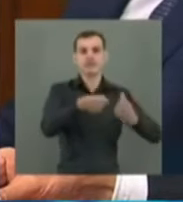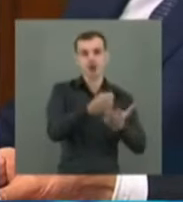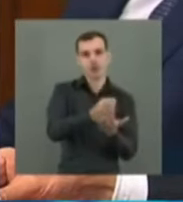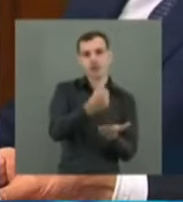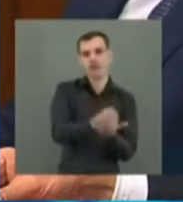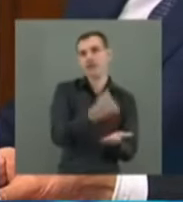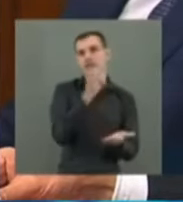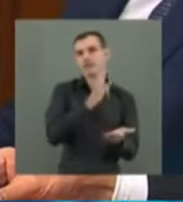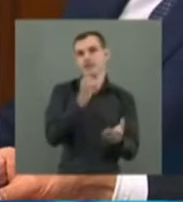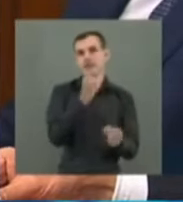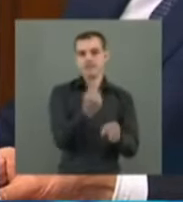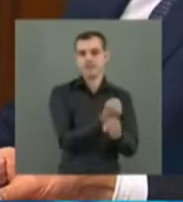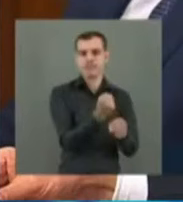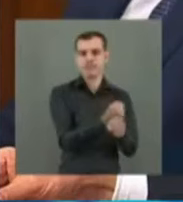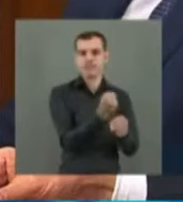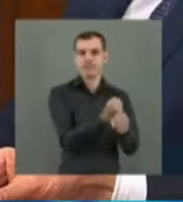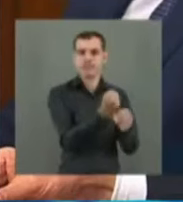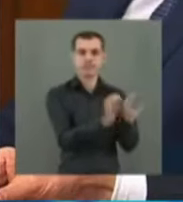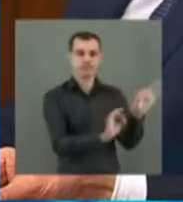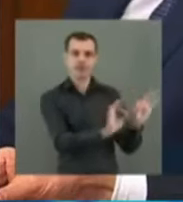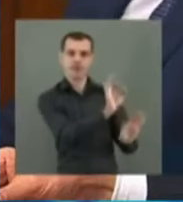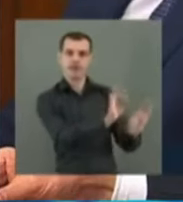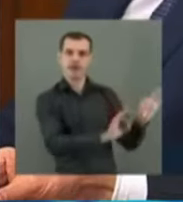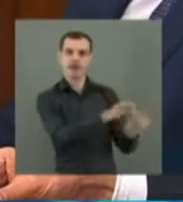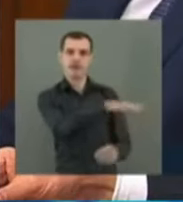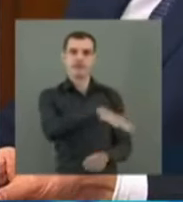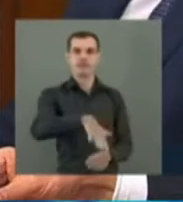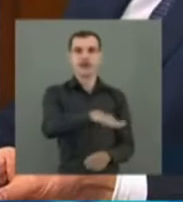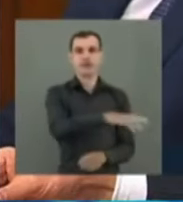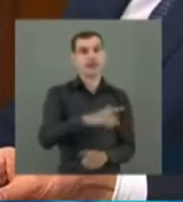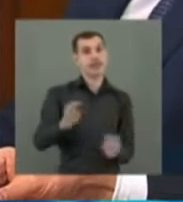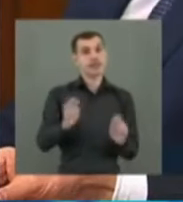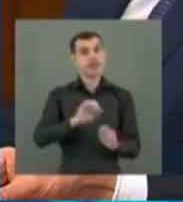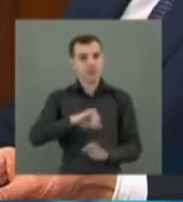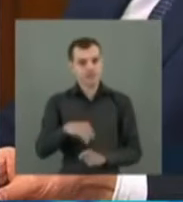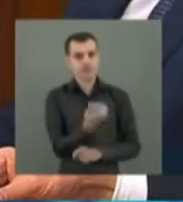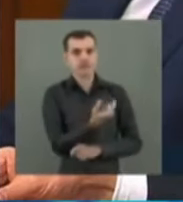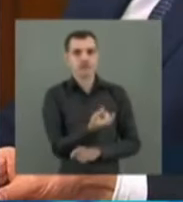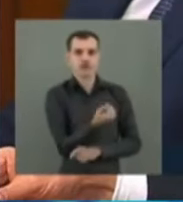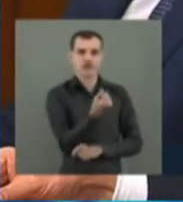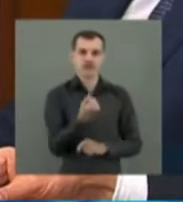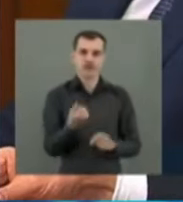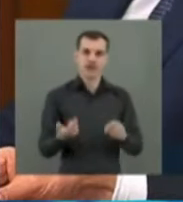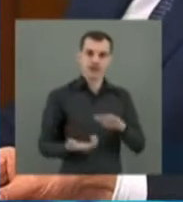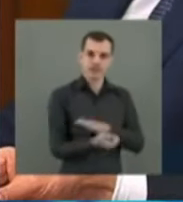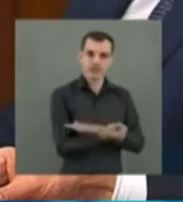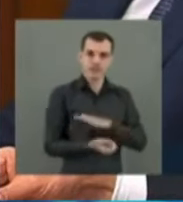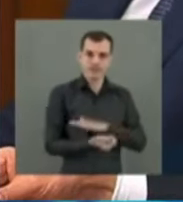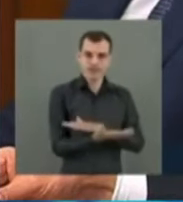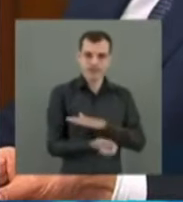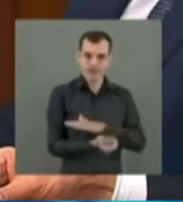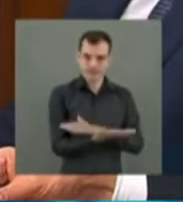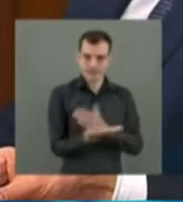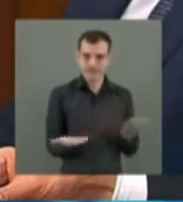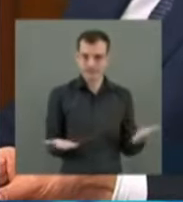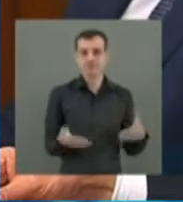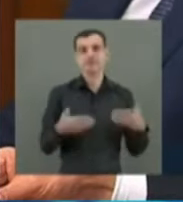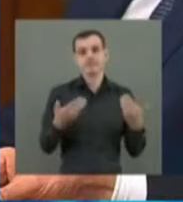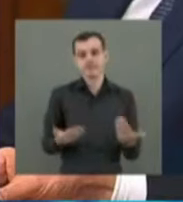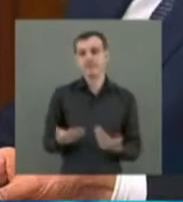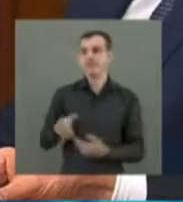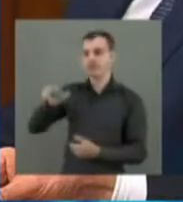estenda, porque foi reservado hoje, a próxima segunda-feira, mas ele pode terminar apenas na próxima terça-feira,